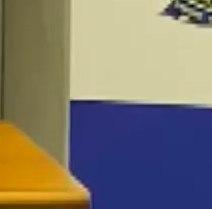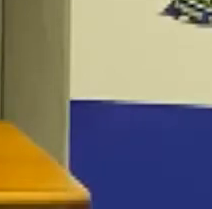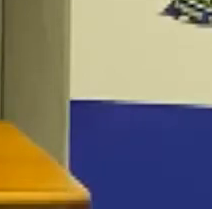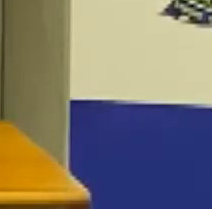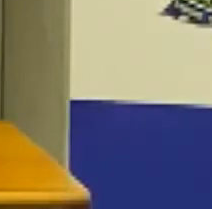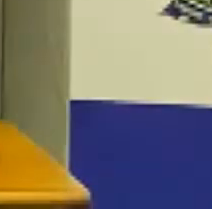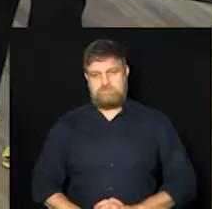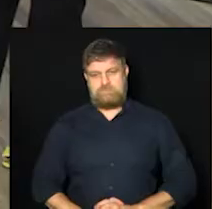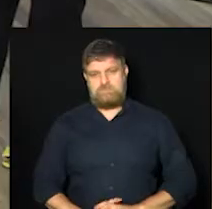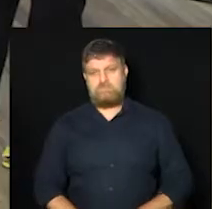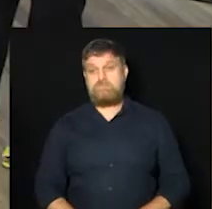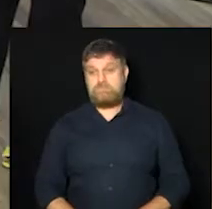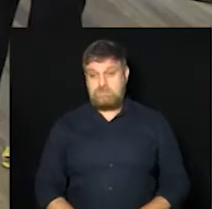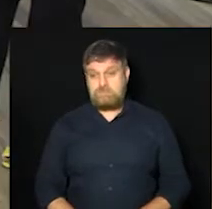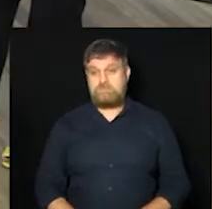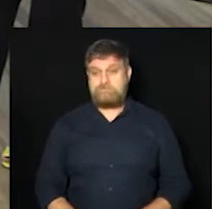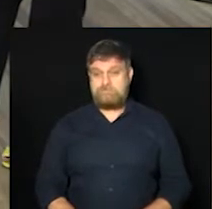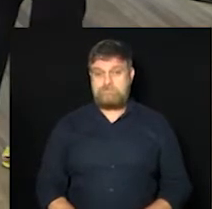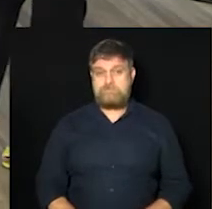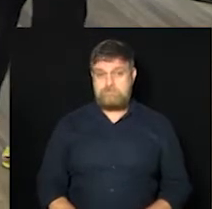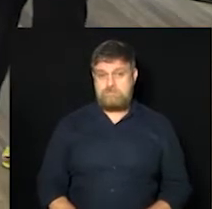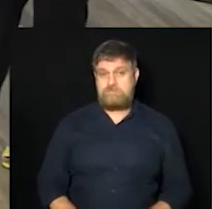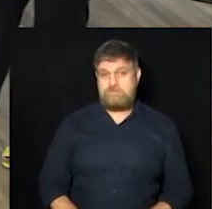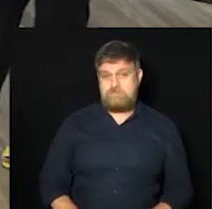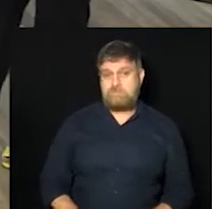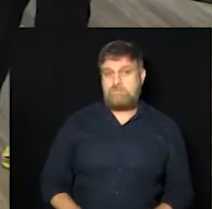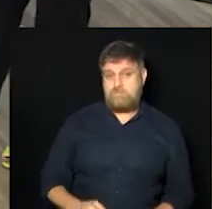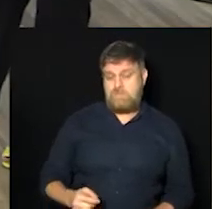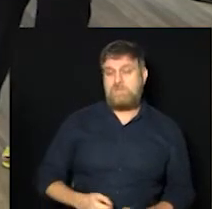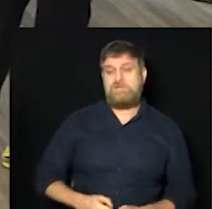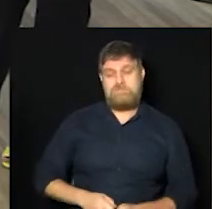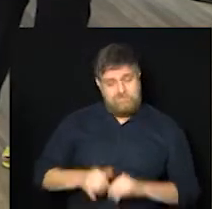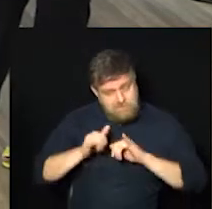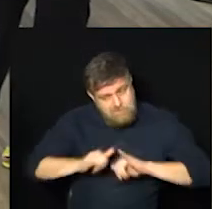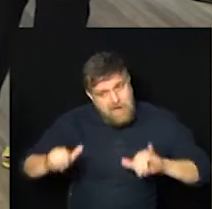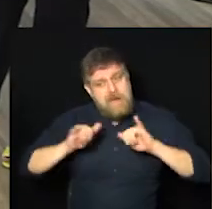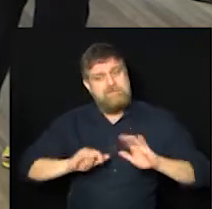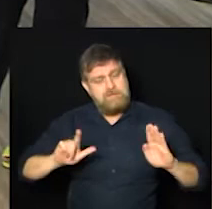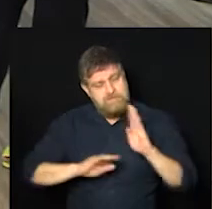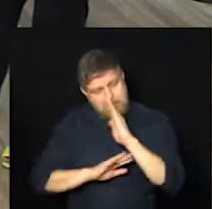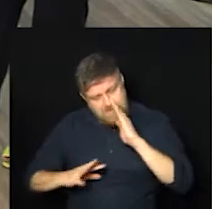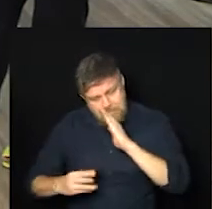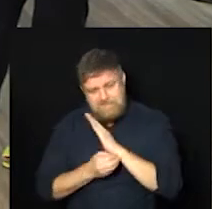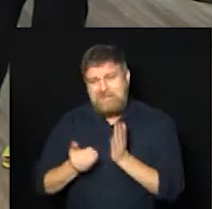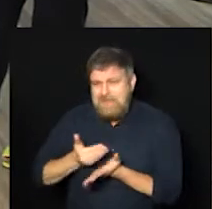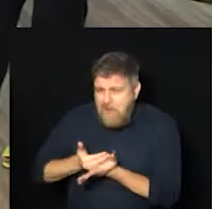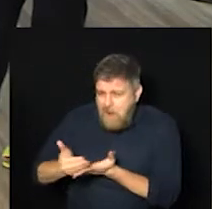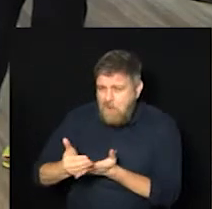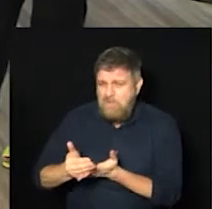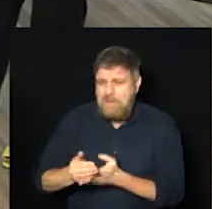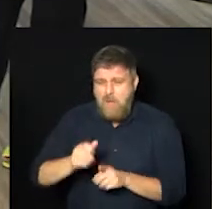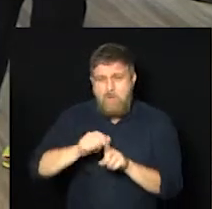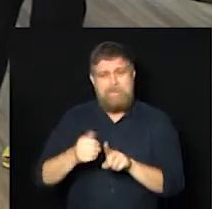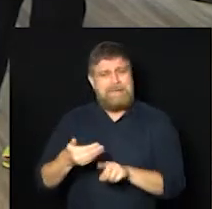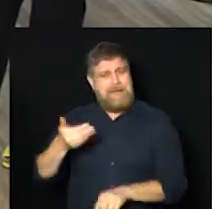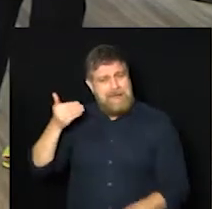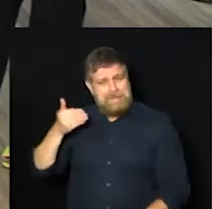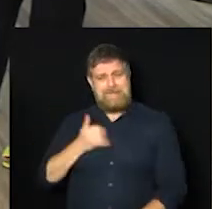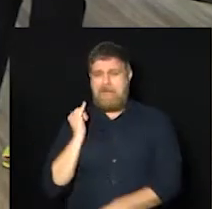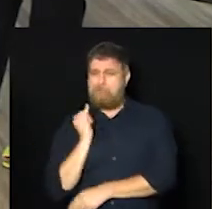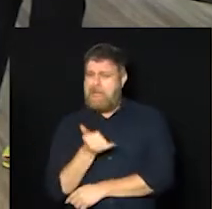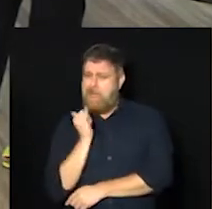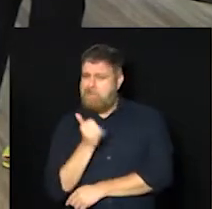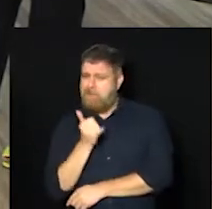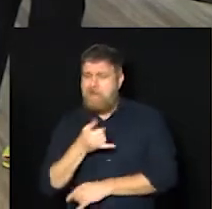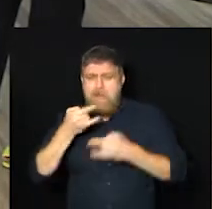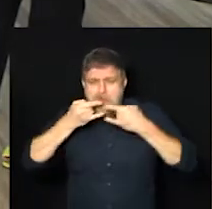houver dúvida, é melhor usar. E é algo que a gente vem batendo aqui no Câmara Total desde o início, né? Há mais de um mês, a importância da